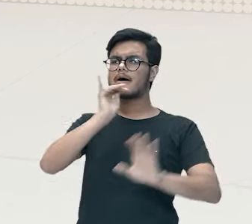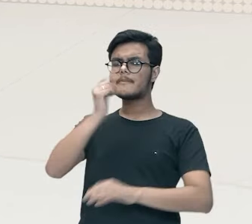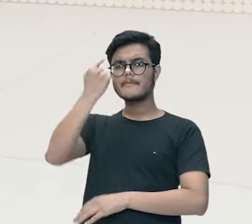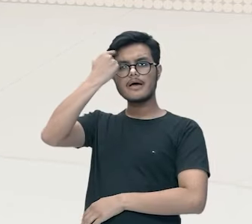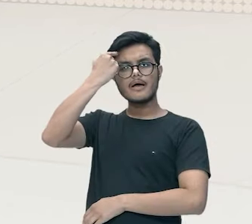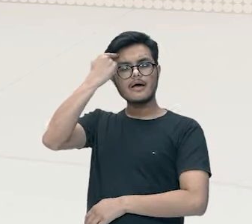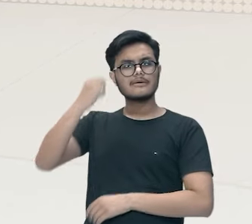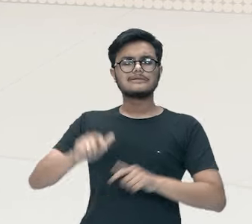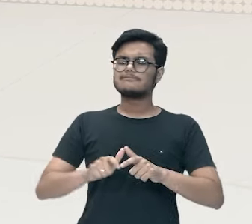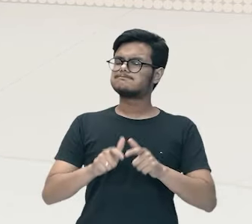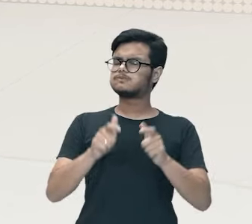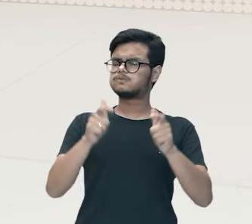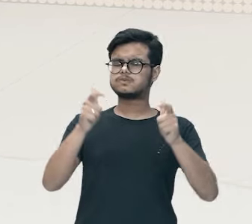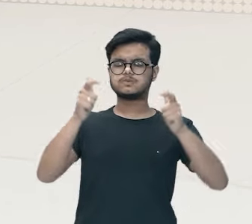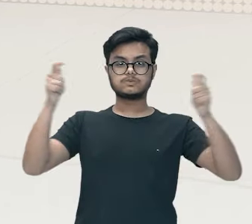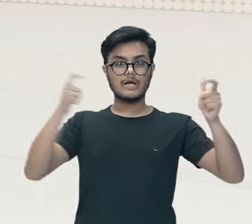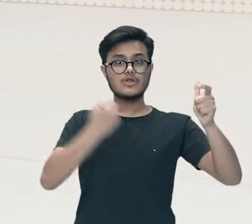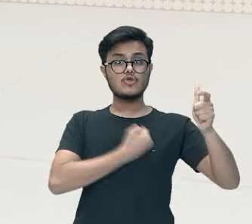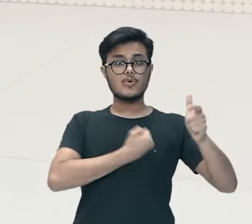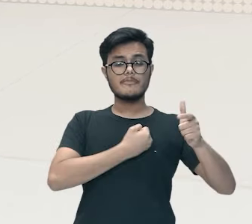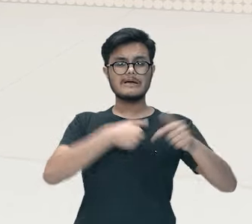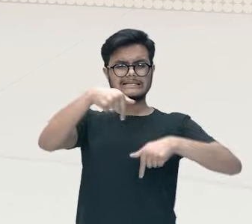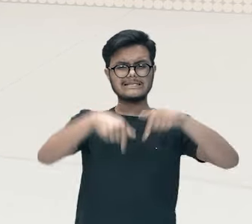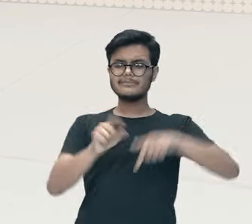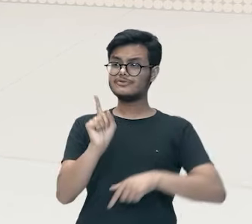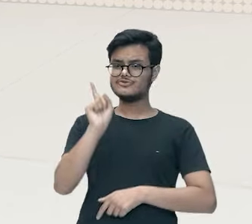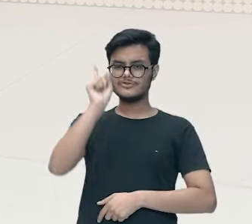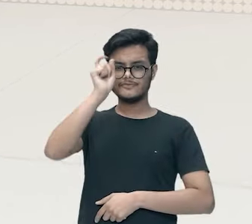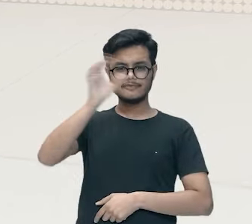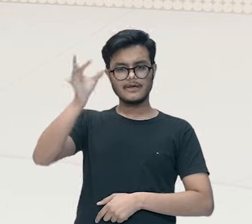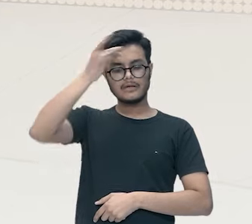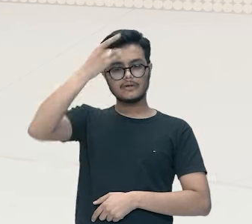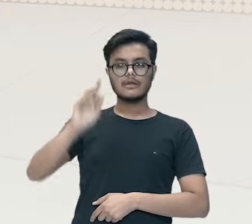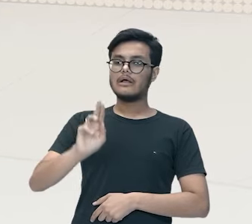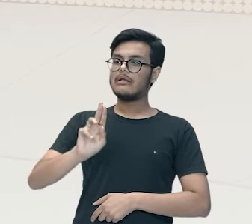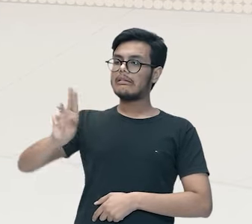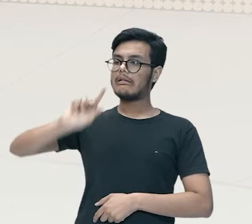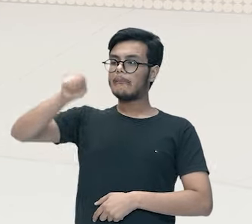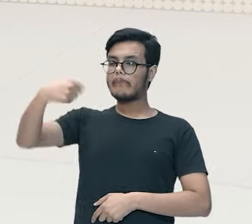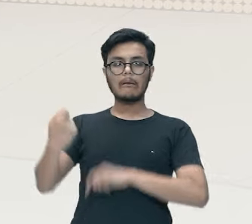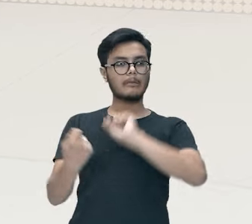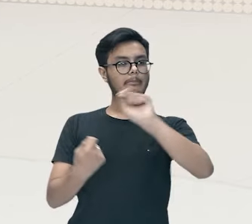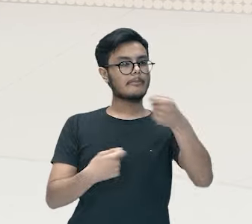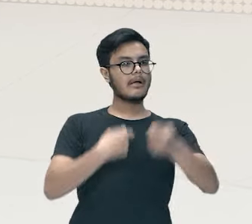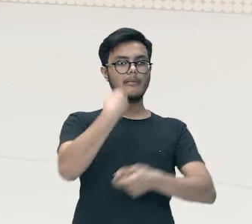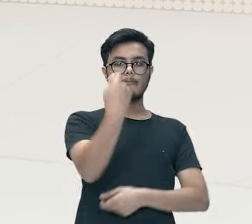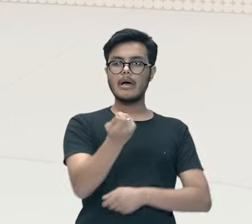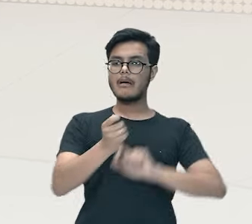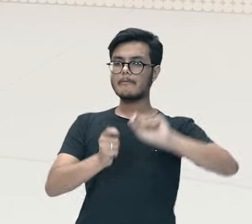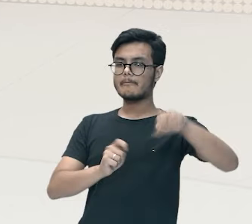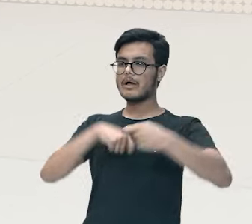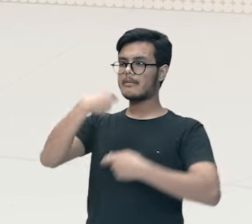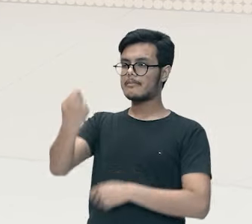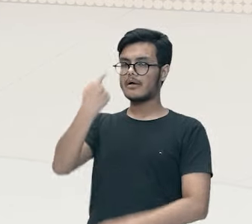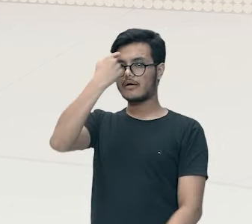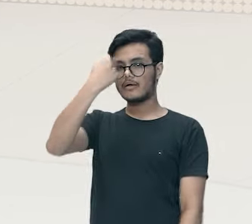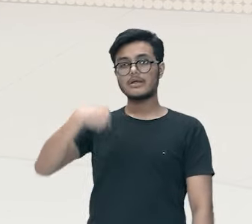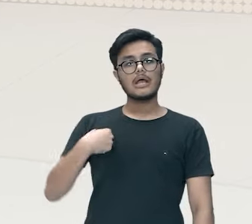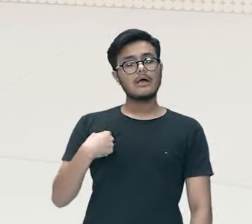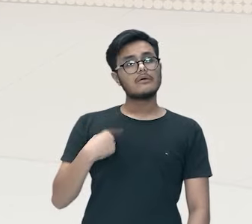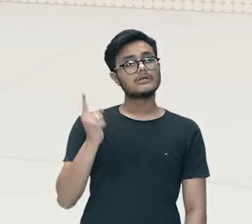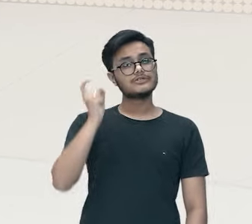tão grande que começou a ficar difícil, né, de dar nomes aleatórios, né? O ser humano começou a ter